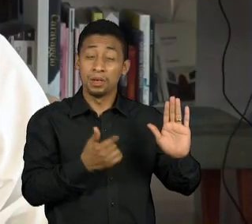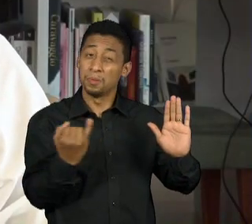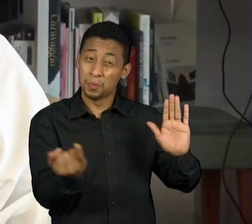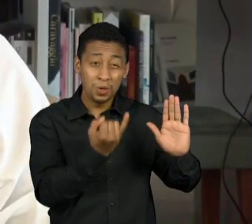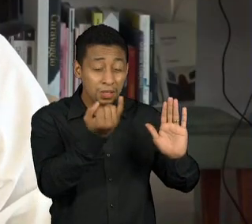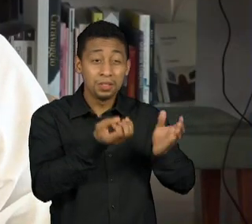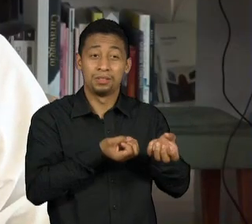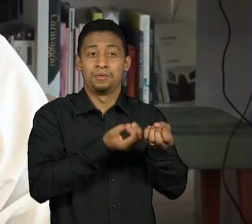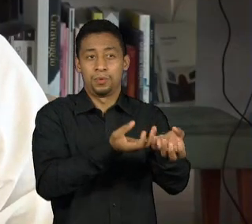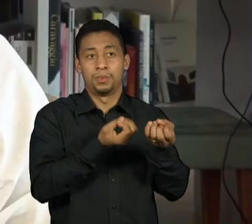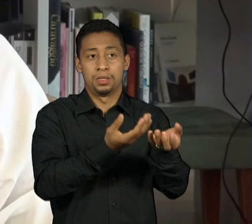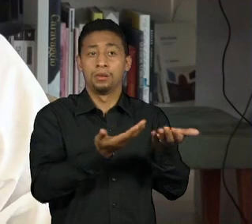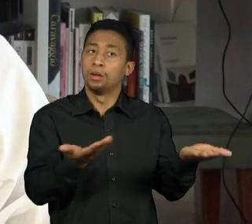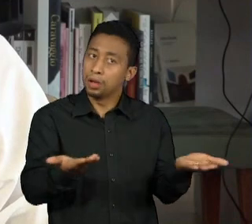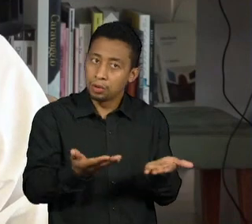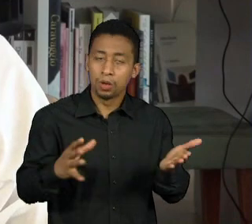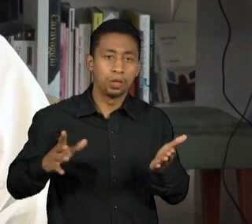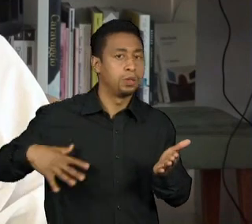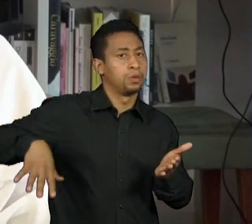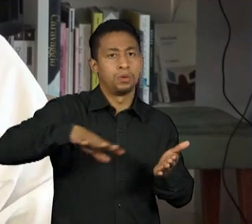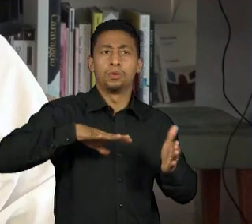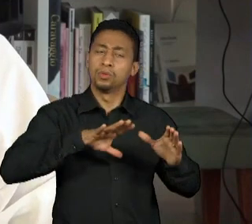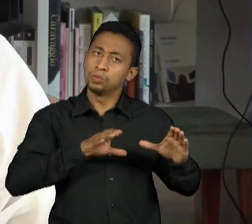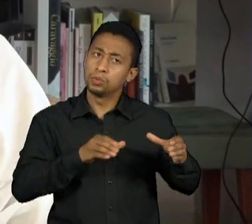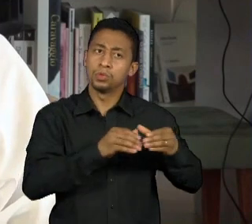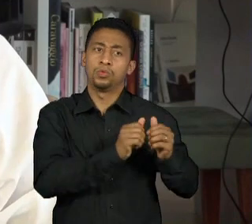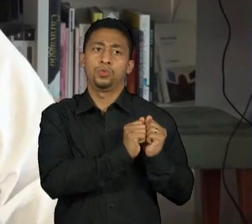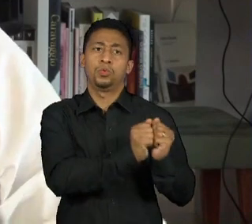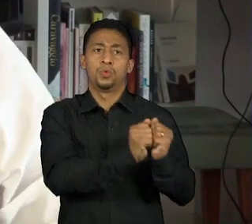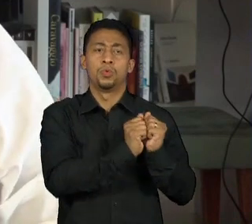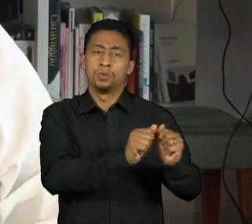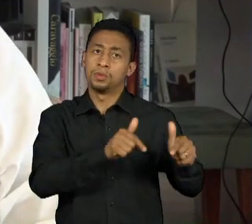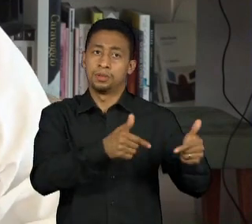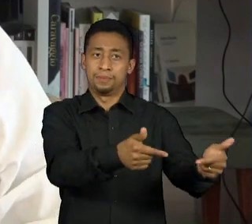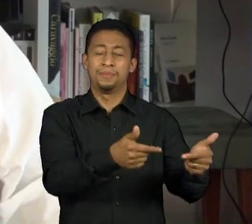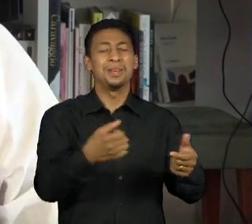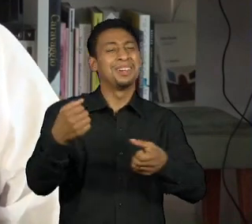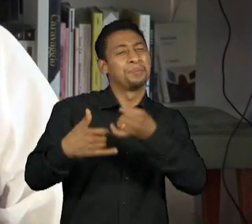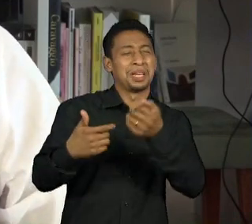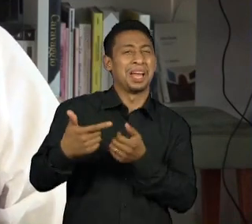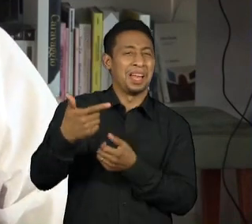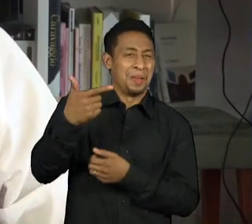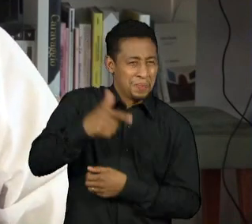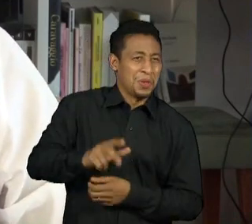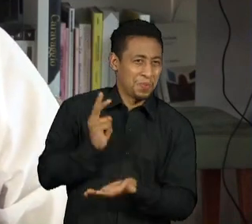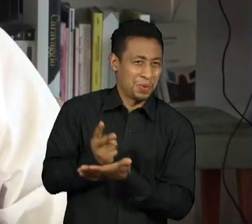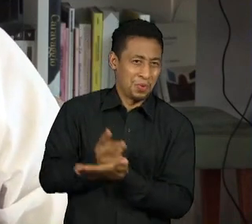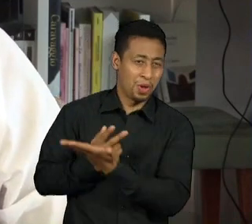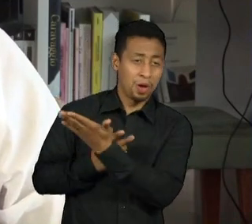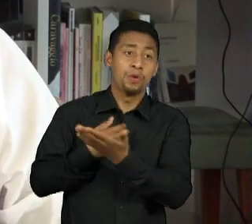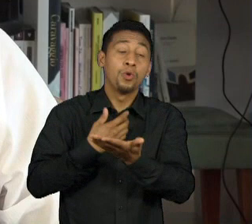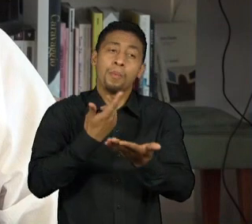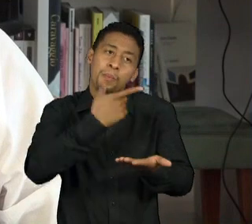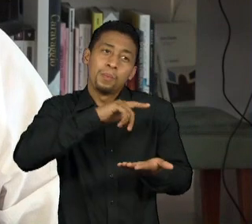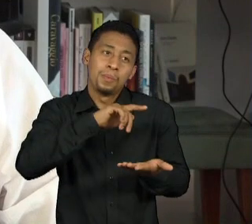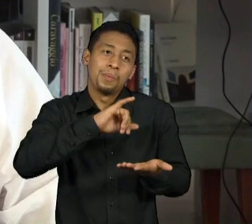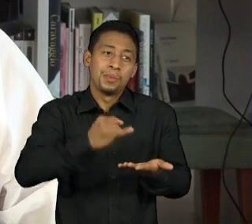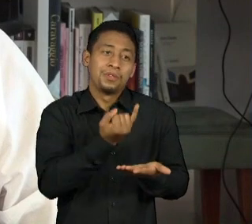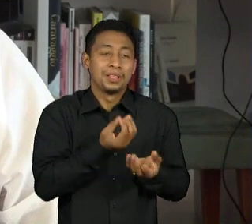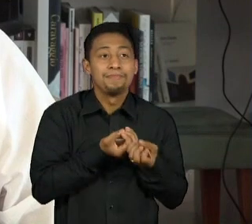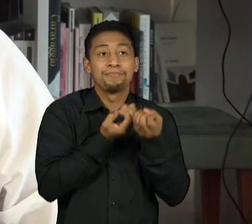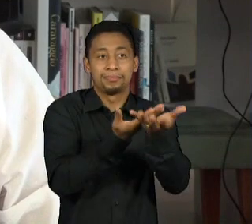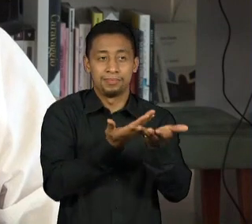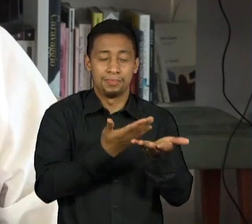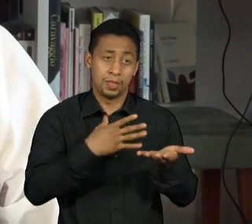hora da gente se juntar nesse papel fundamental. E para não ficar repetindo, eu vou dar um depoimento aqui, uma coisa que eu fui sentindo, um depoimento